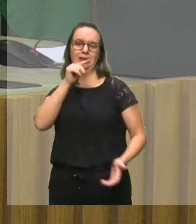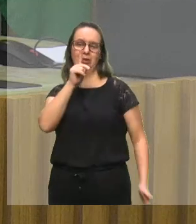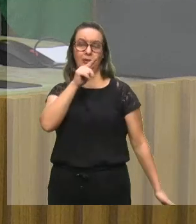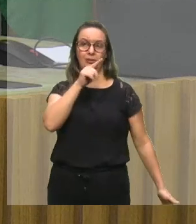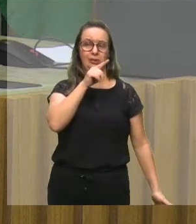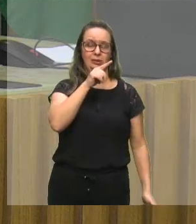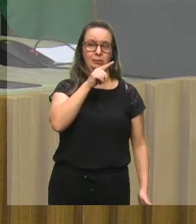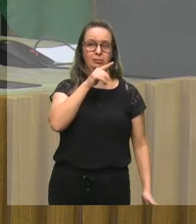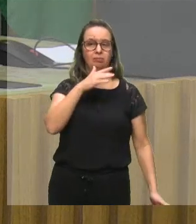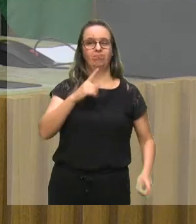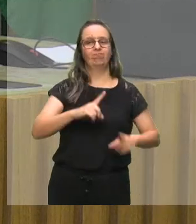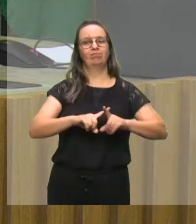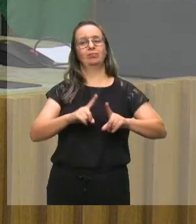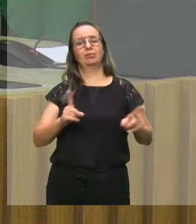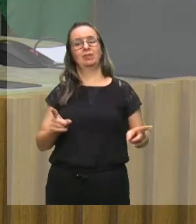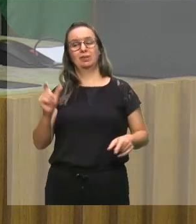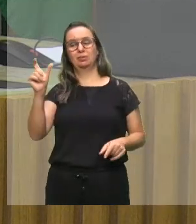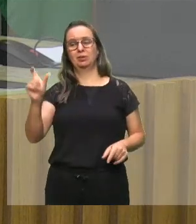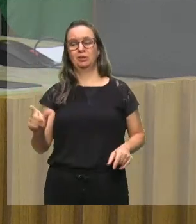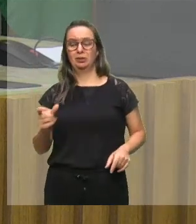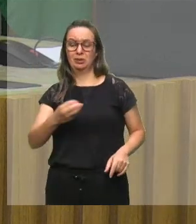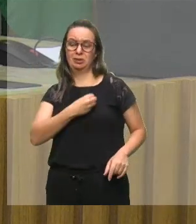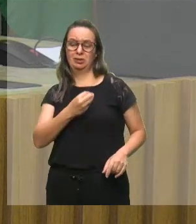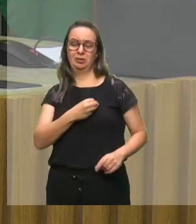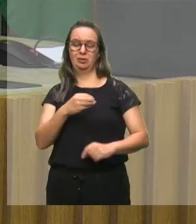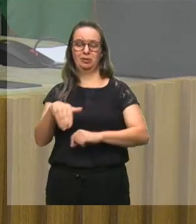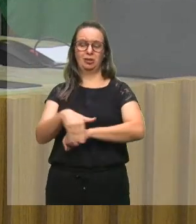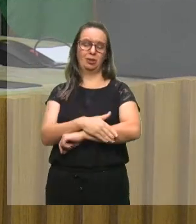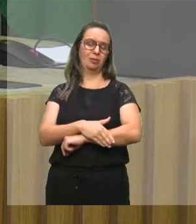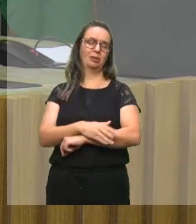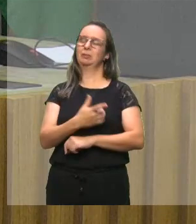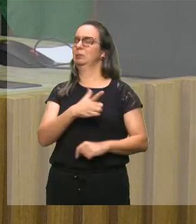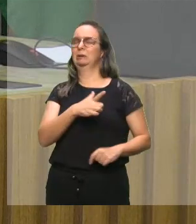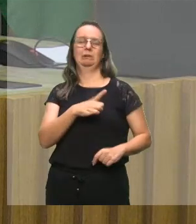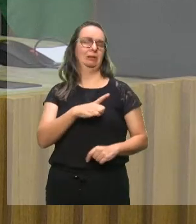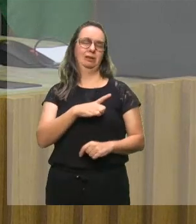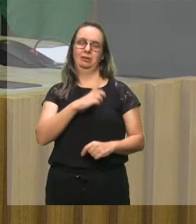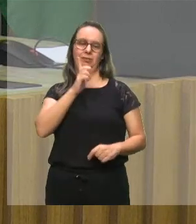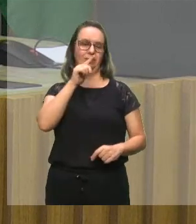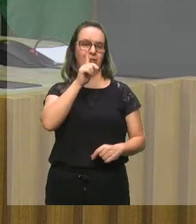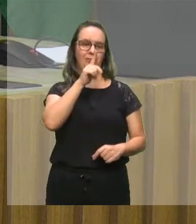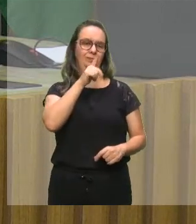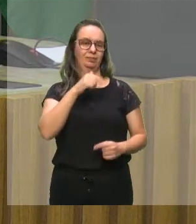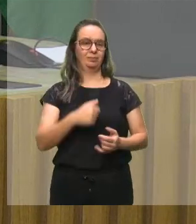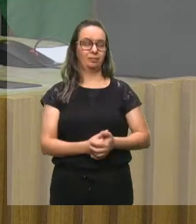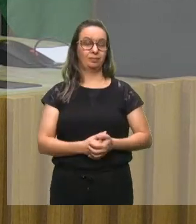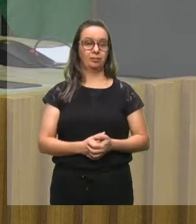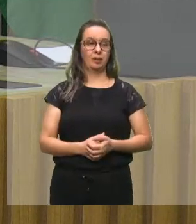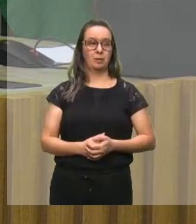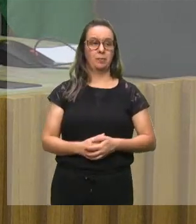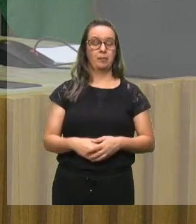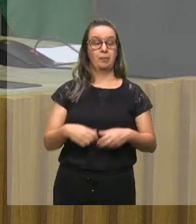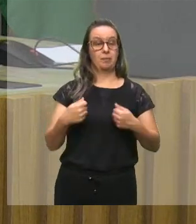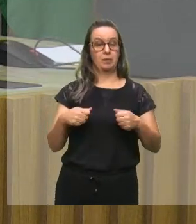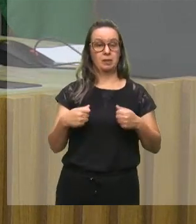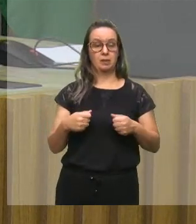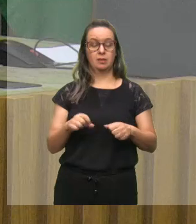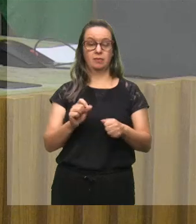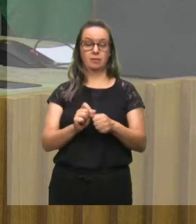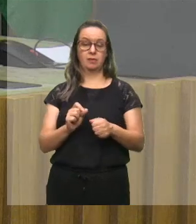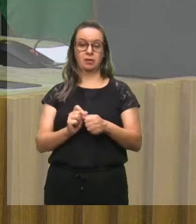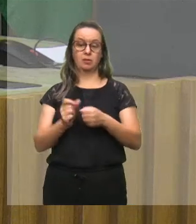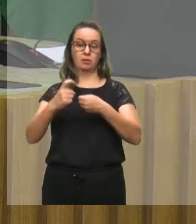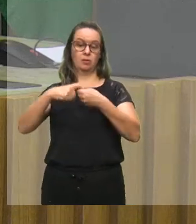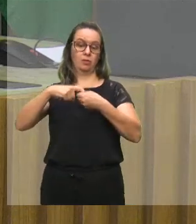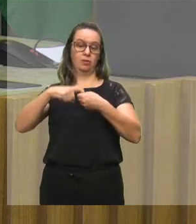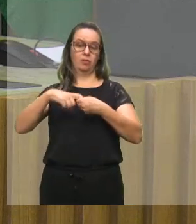estão em situação de rua, que não têm condição de comprar uma garrafinha de água. Então, eu acho que poderia ser feita uma parceria com a Sabesp para ser